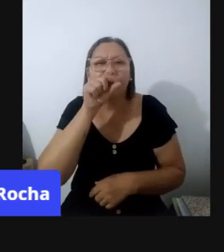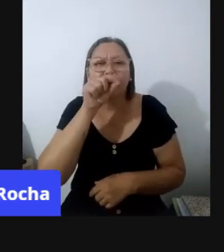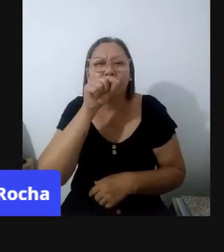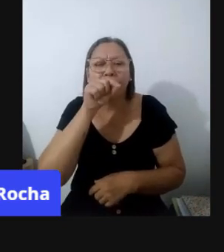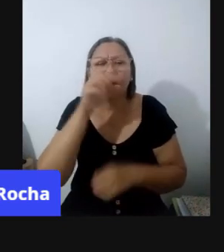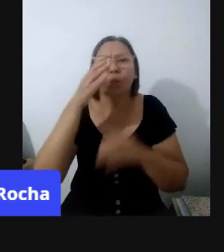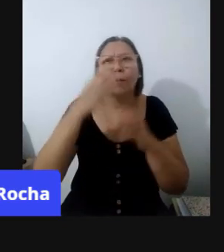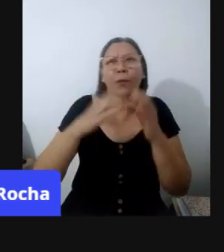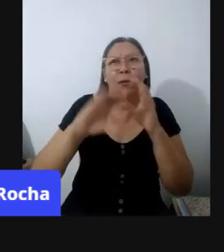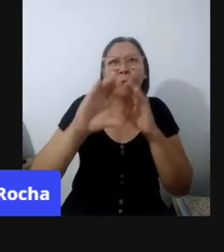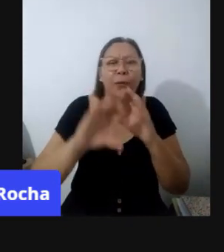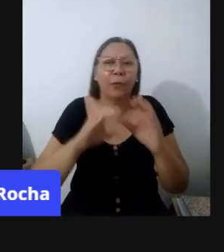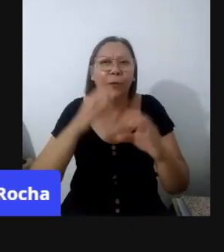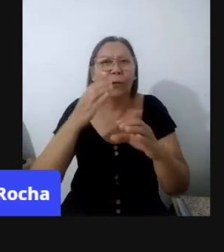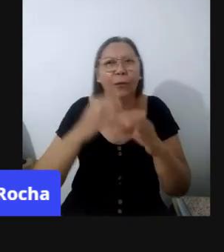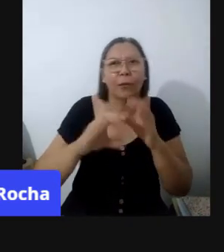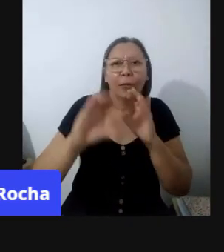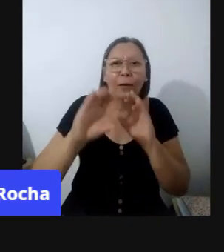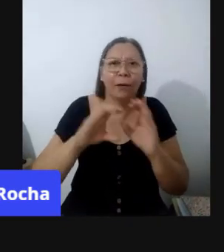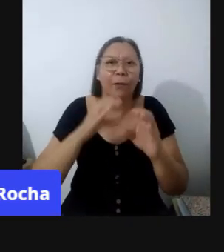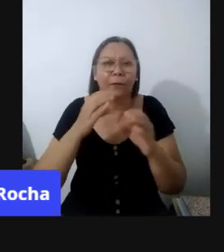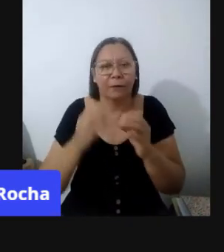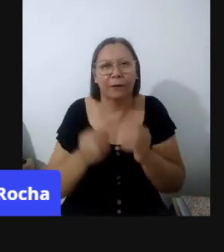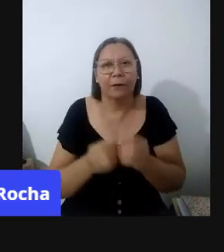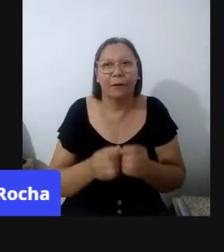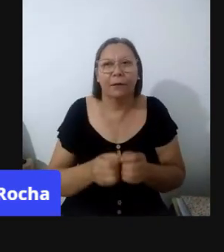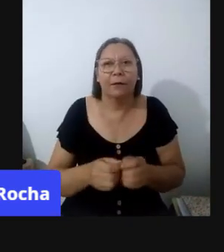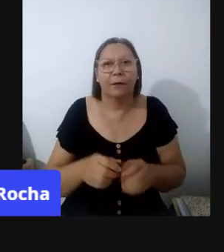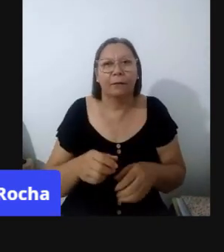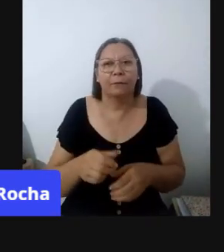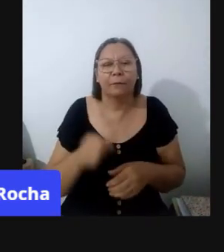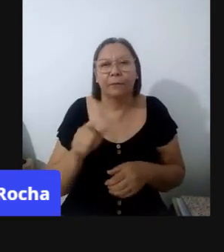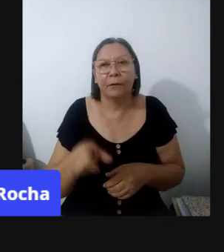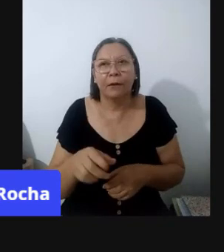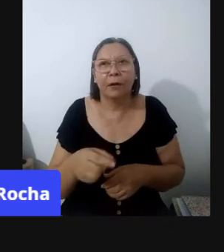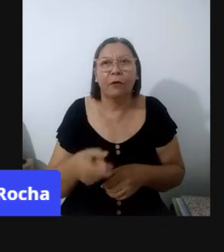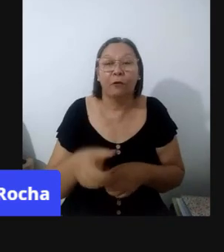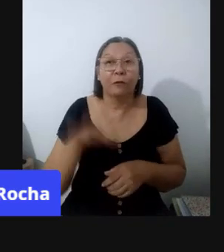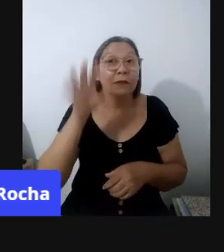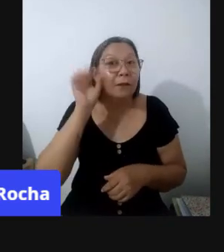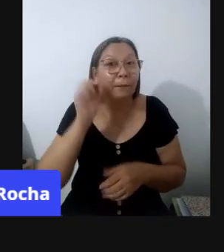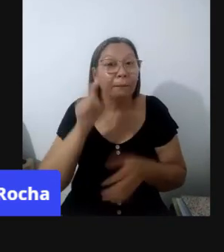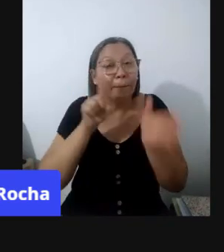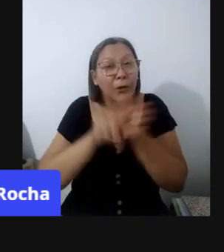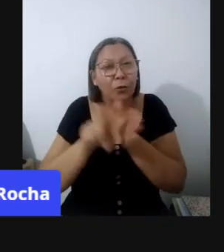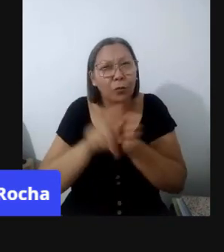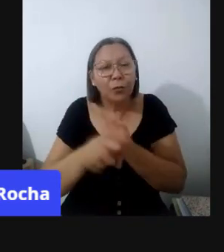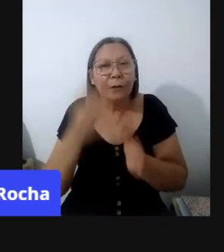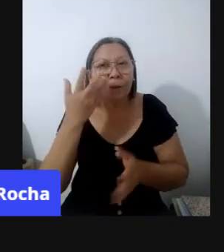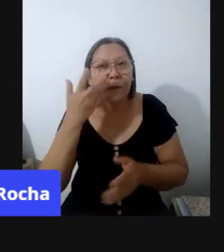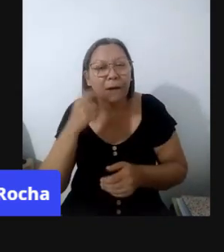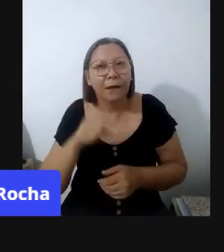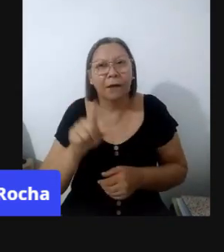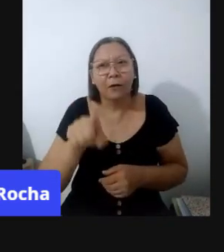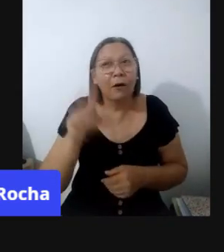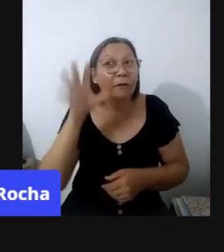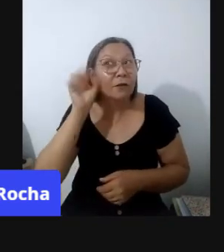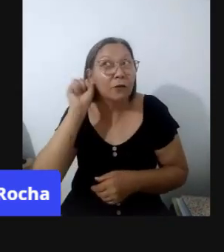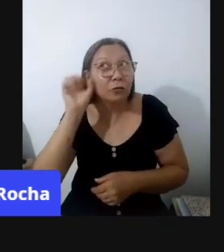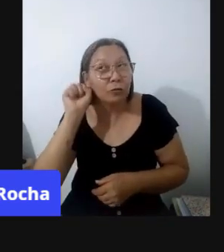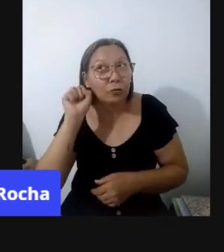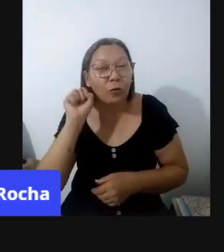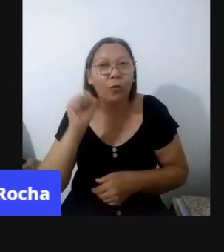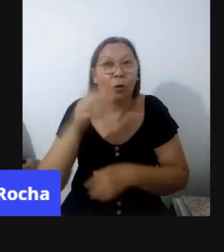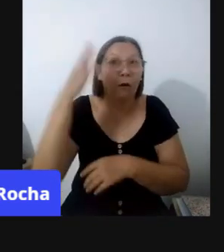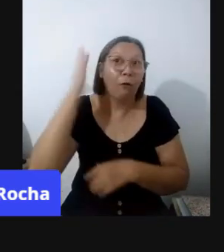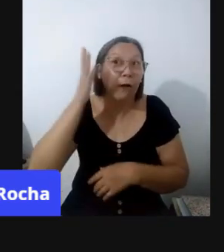atenção. Olha, gente, vocês escutaram os passarinhos? Ou um carro que passou, uma moto fazendo barulho, um cachorro que latiu.